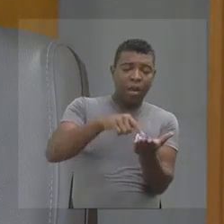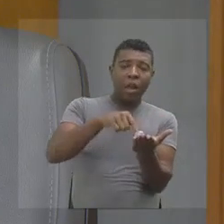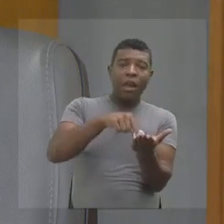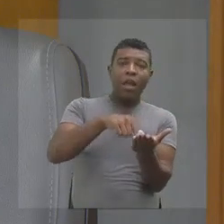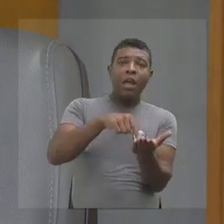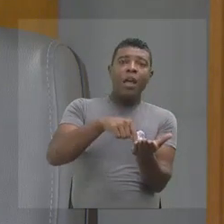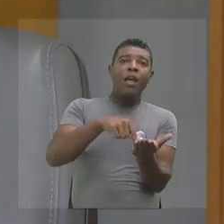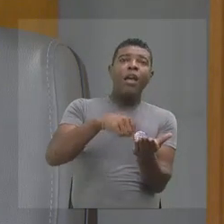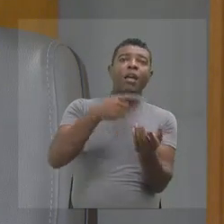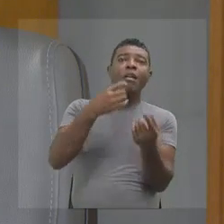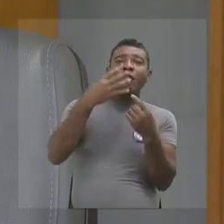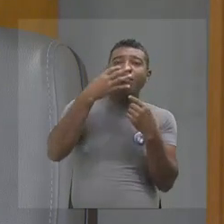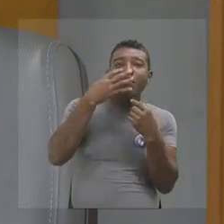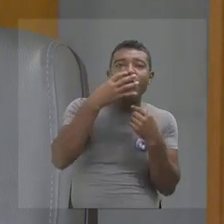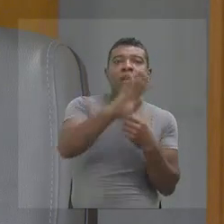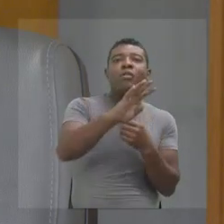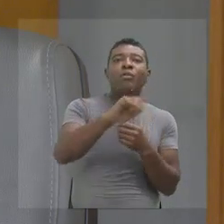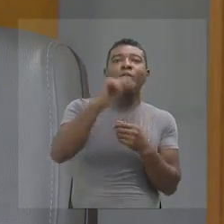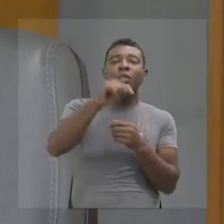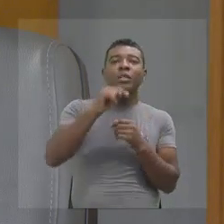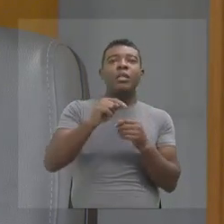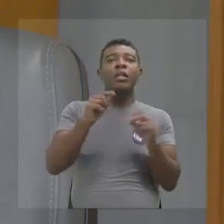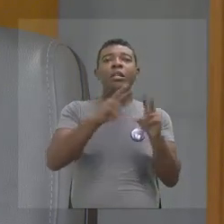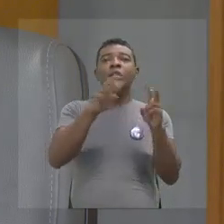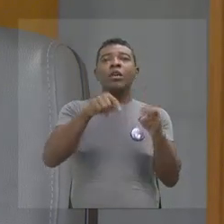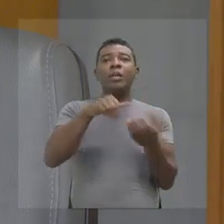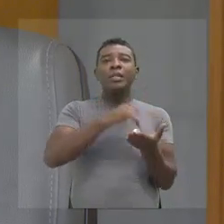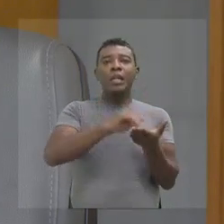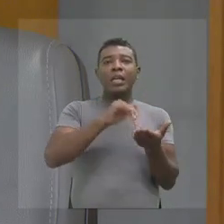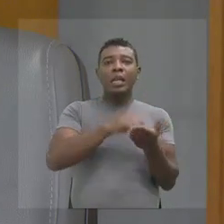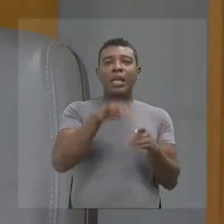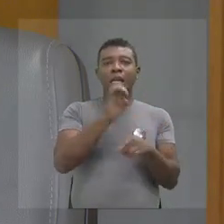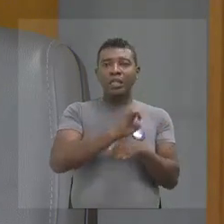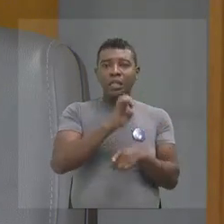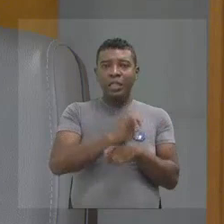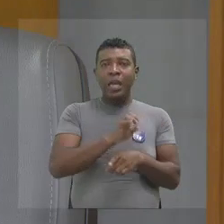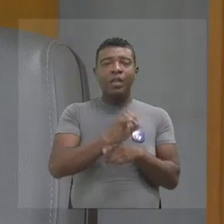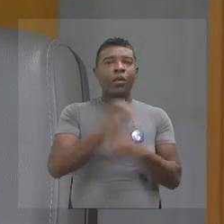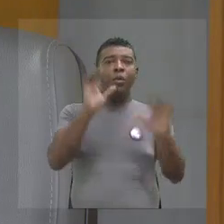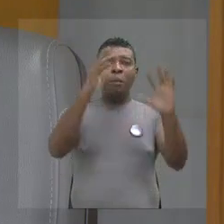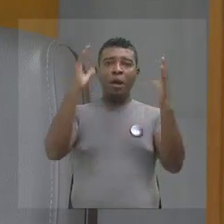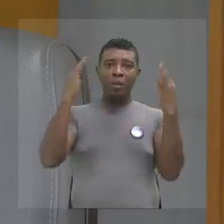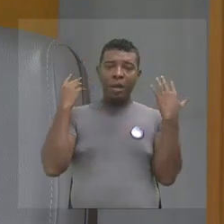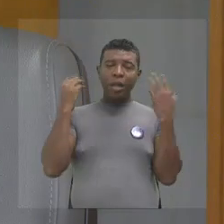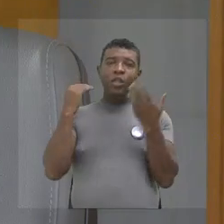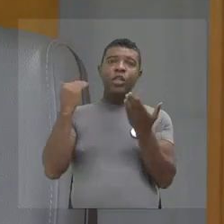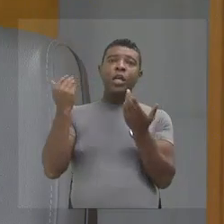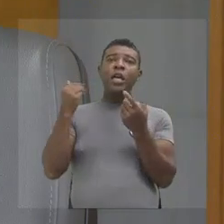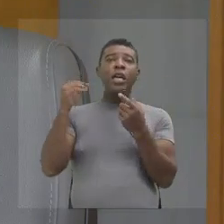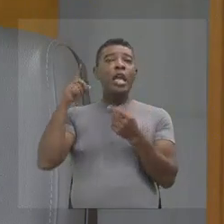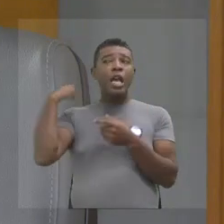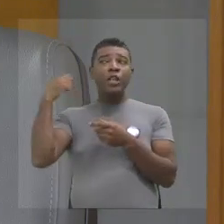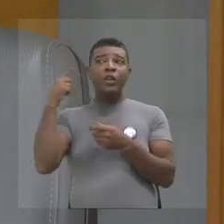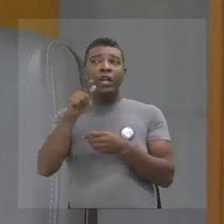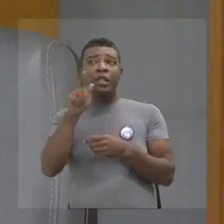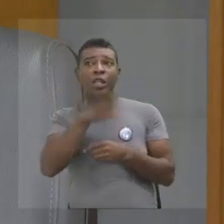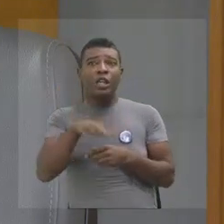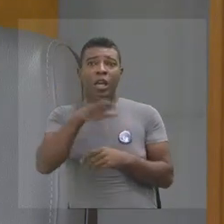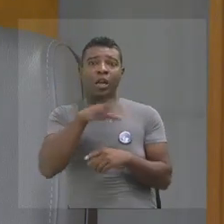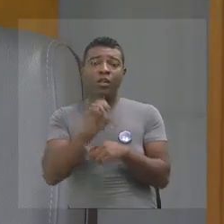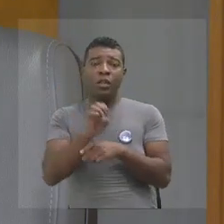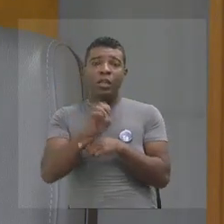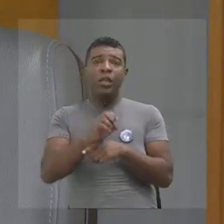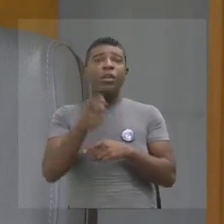em relação a Secretaria de Estado de Meio Ambiente e Advocacia Geral do Estado porque nós entendemos que está vendo uma